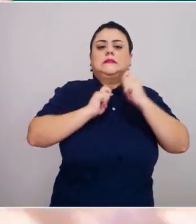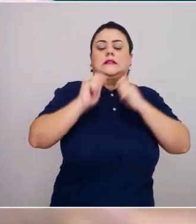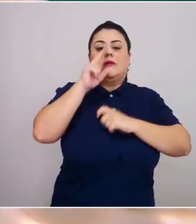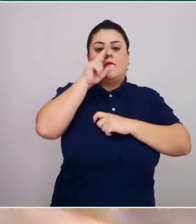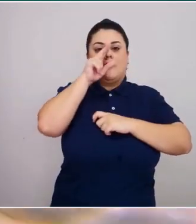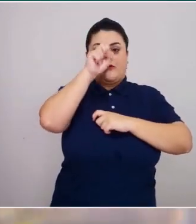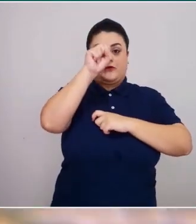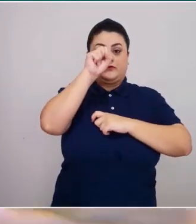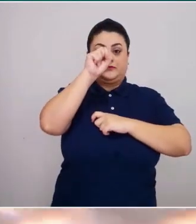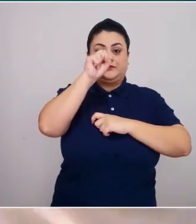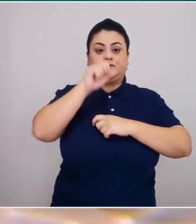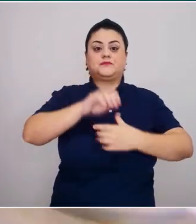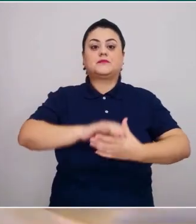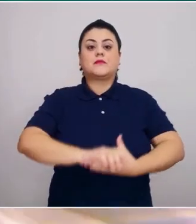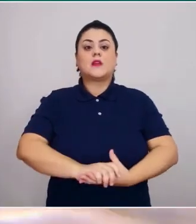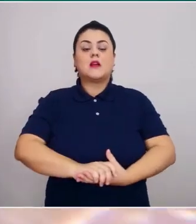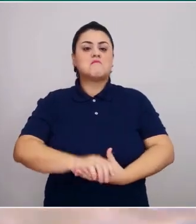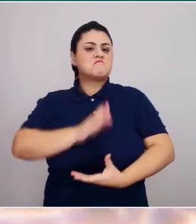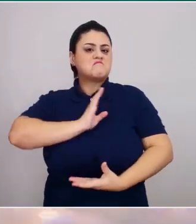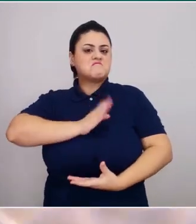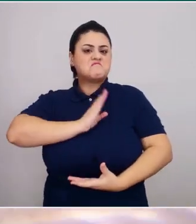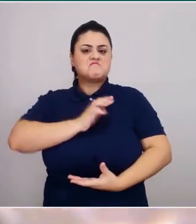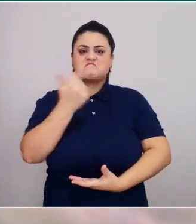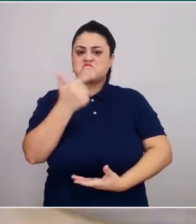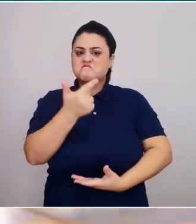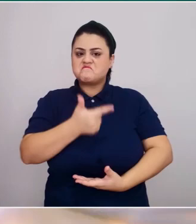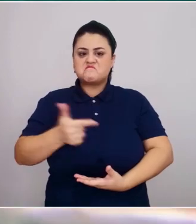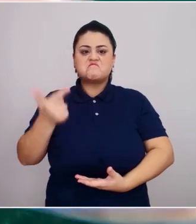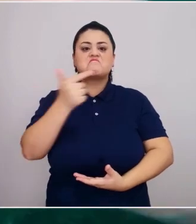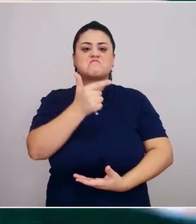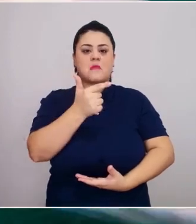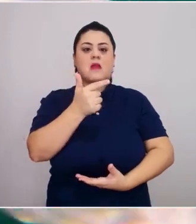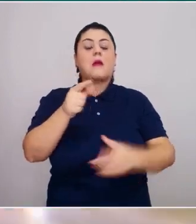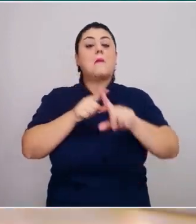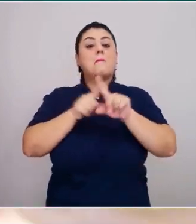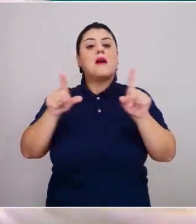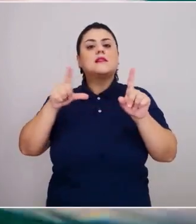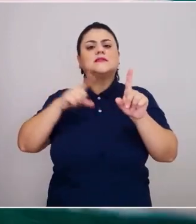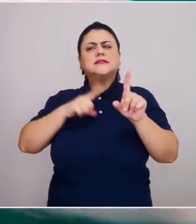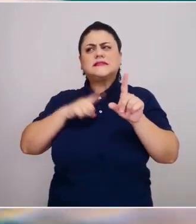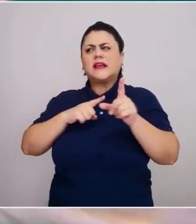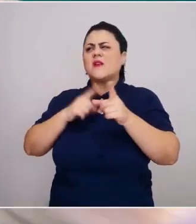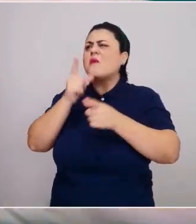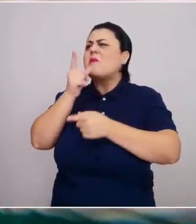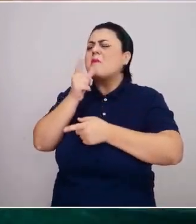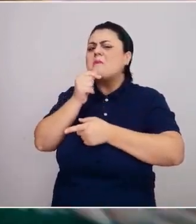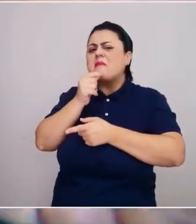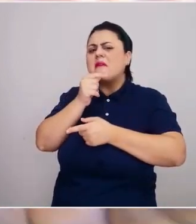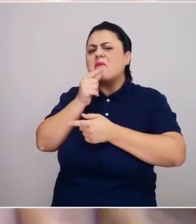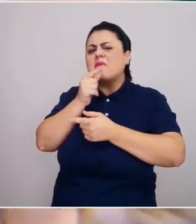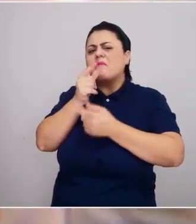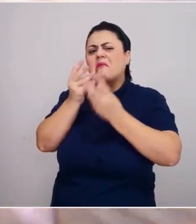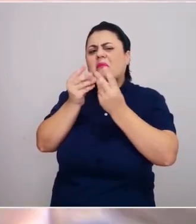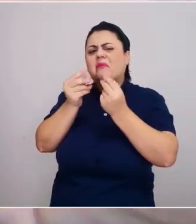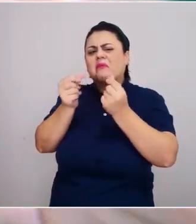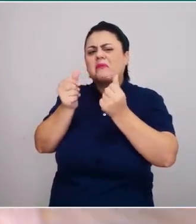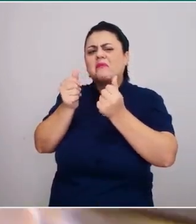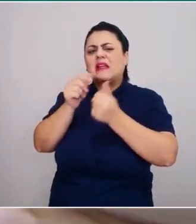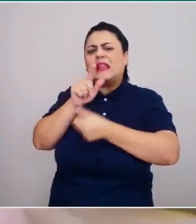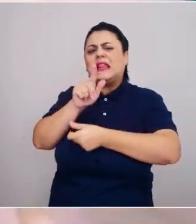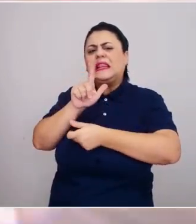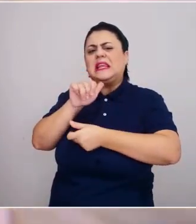São animais sem coração, porém possuem um líquido com função semelhante ao do sangue,